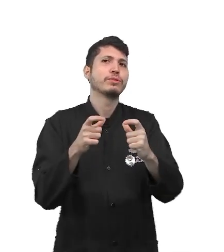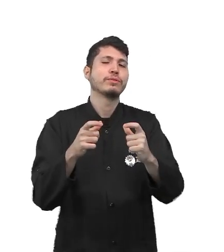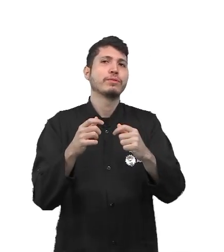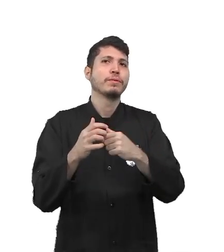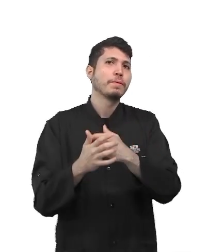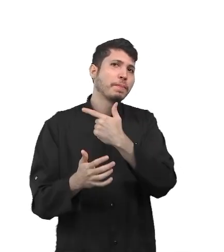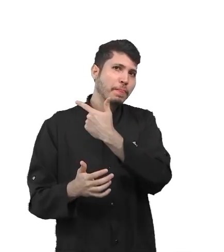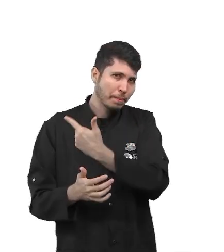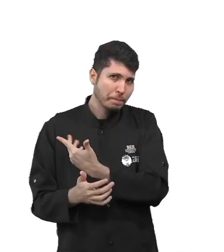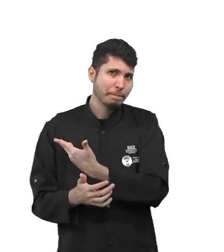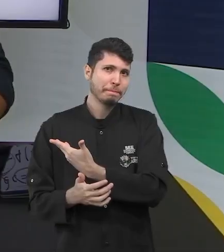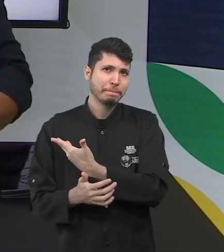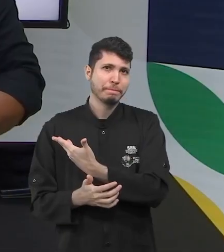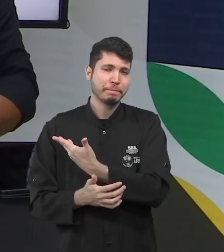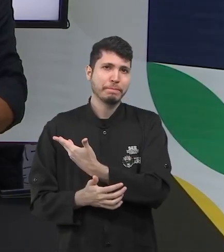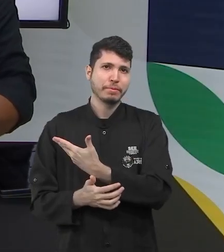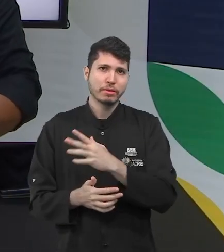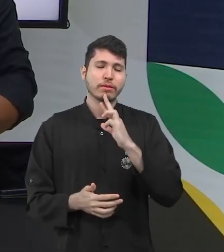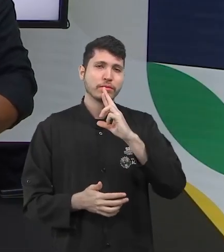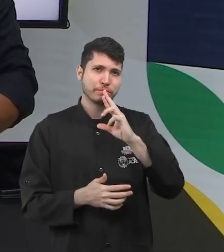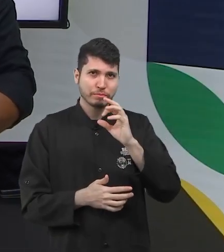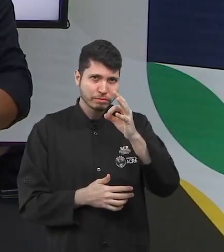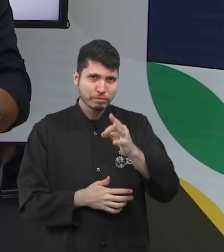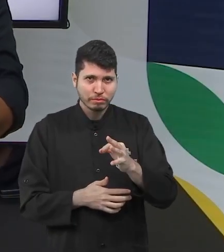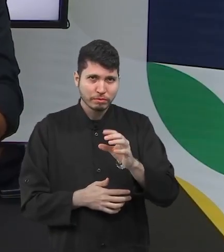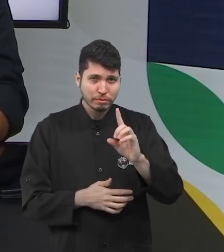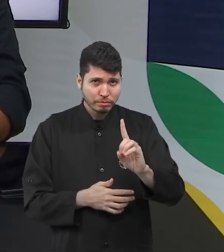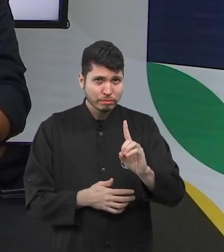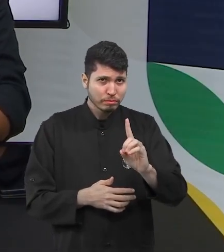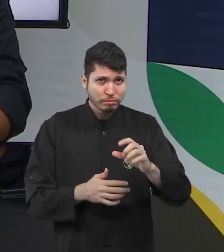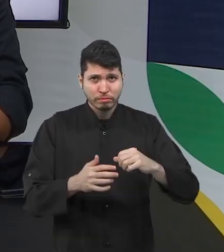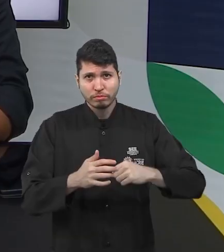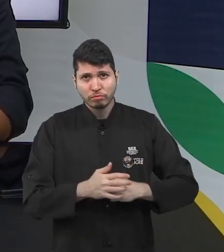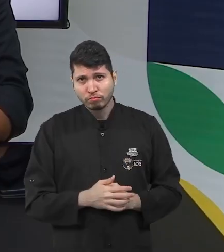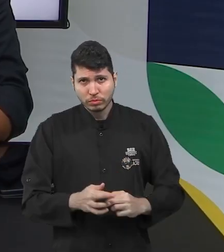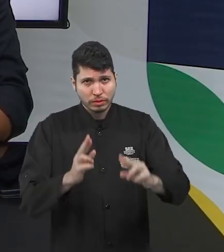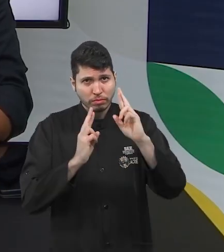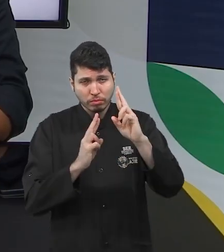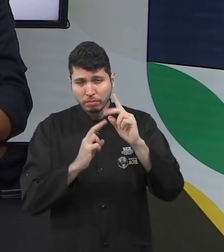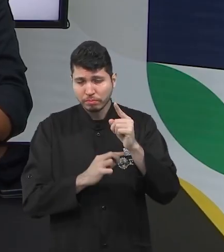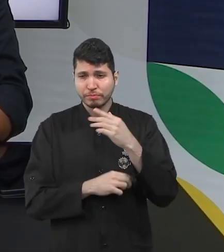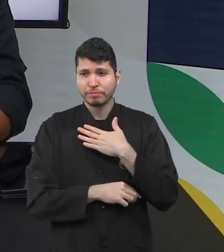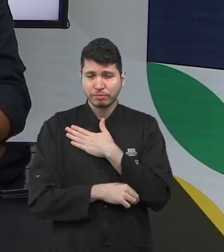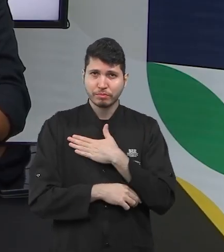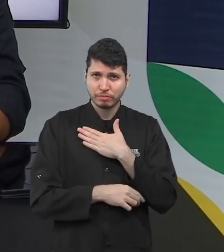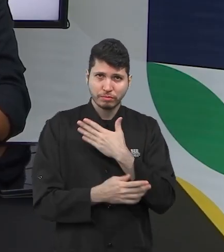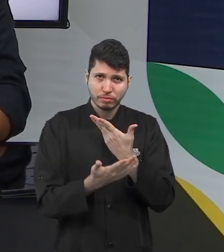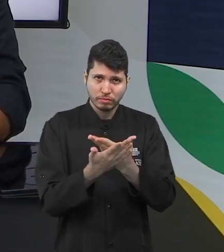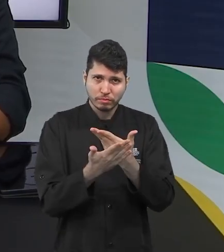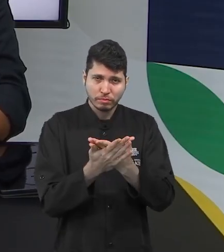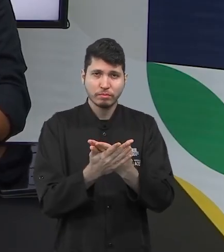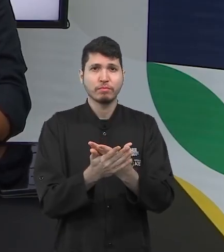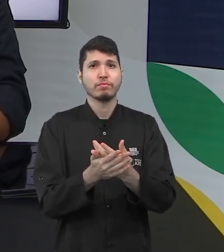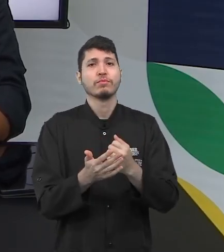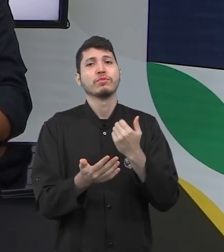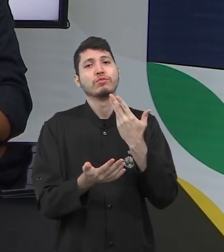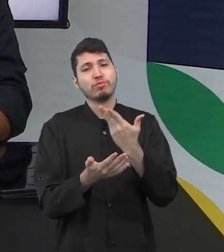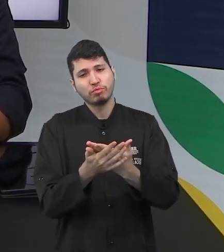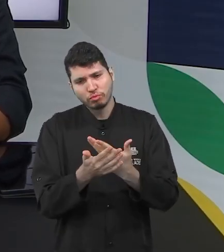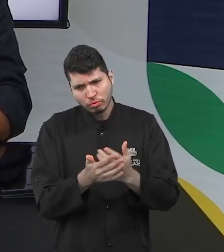correta, letra D. Ok, pessoal? Ficamos por aqui. Eu espero que vocês tenham gostado da aula, tá bom? Verifiquem,